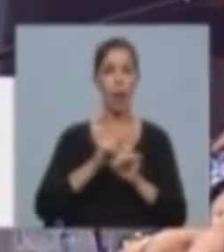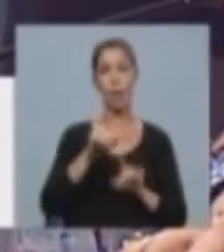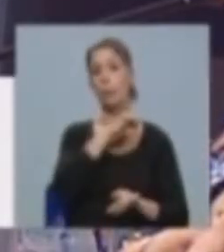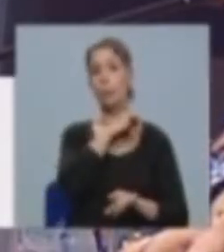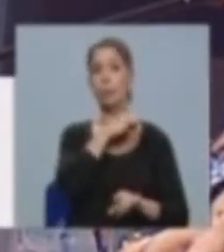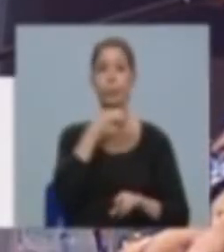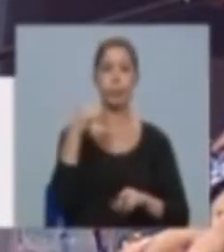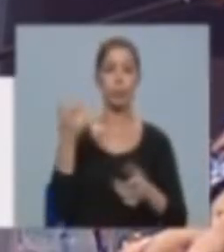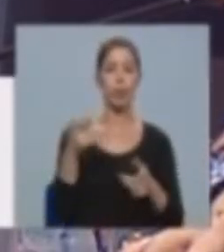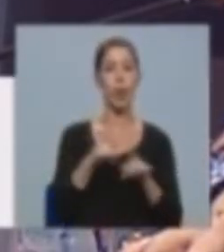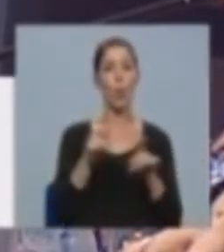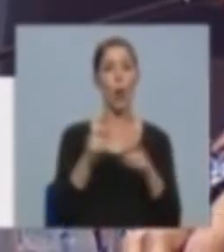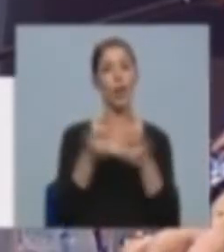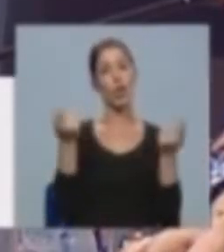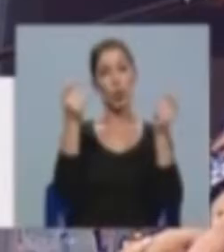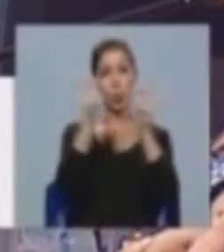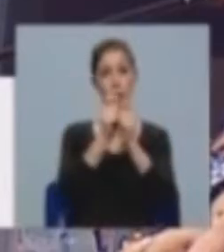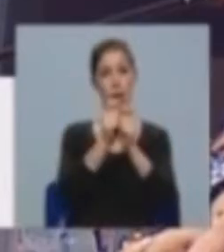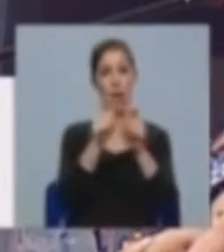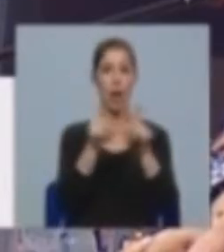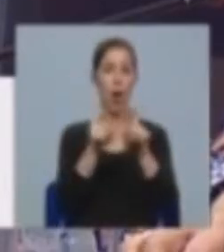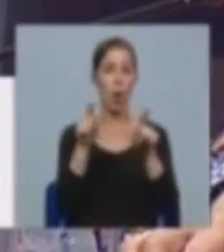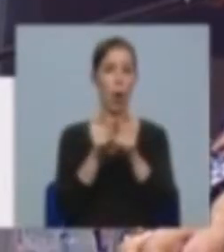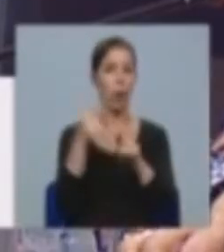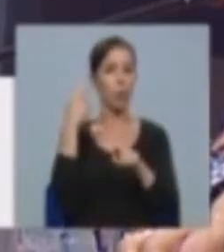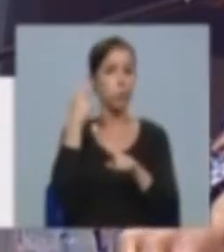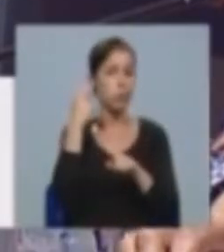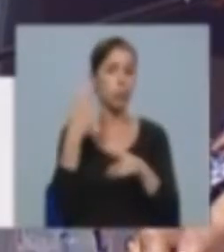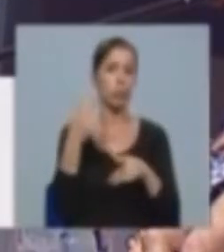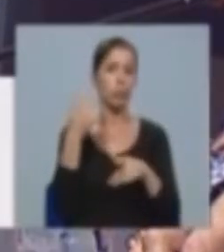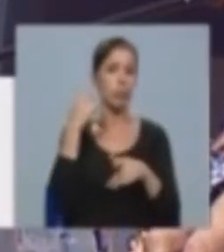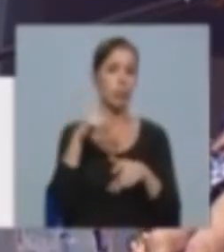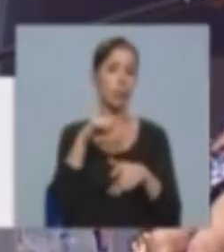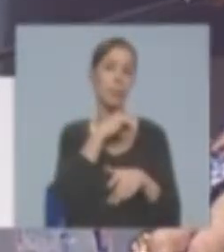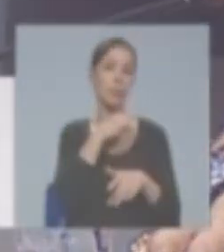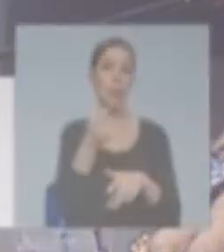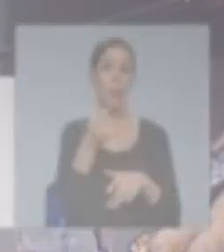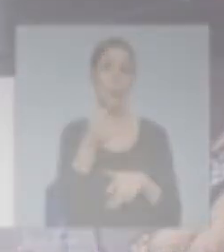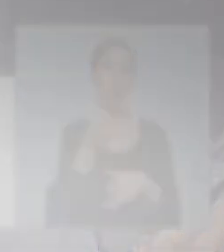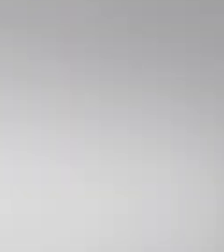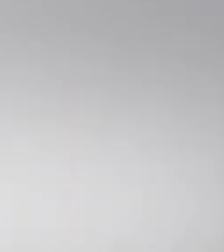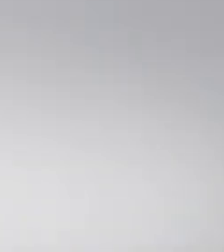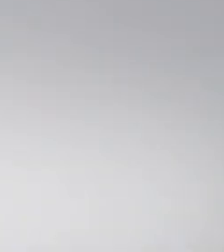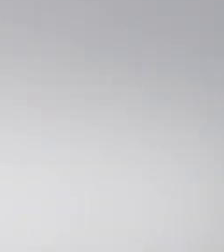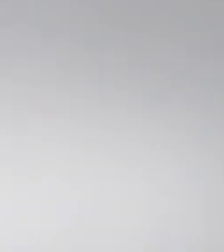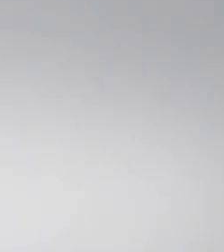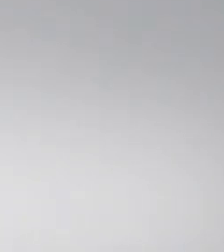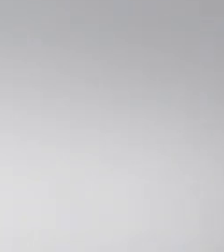fizeram com o modelo de mobilidade, ou seja, para branquear aquilo que foi o vosso errado modelo de mobilidade. Isso não vamos fazer.